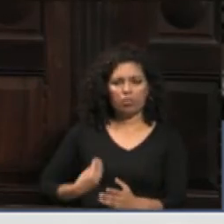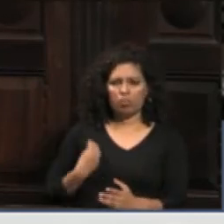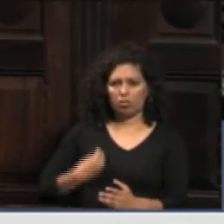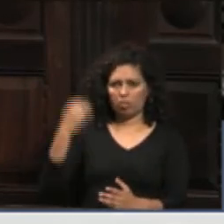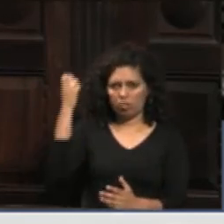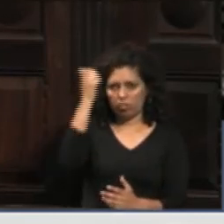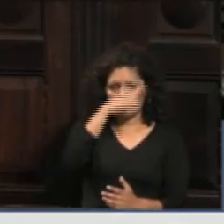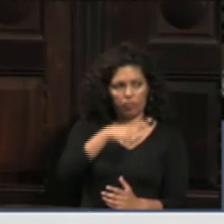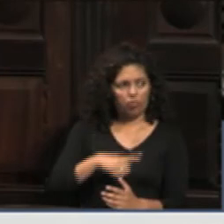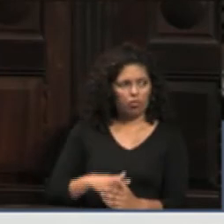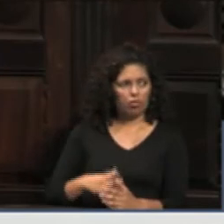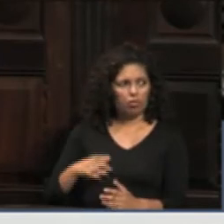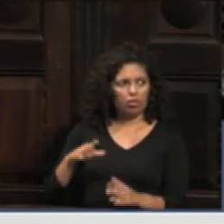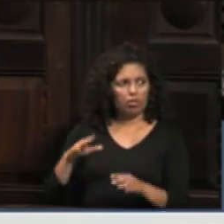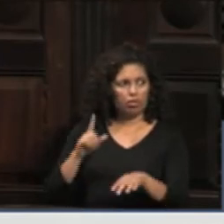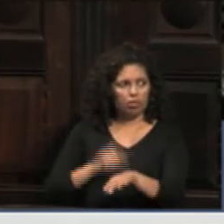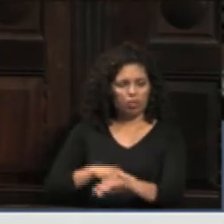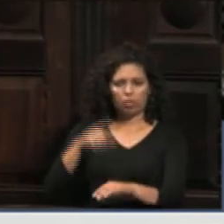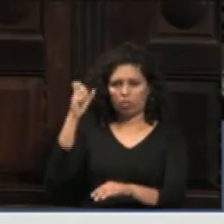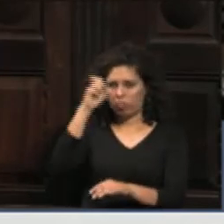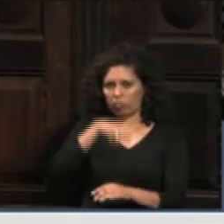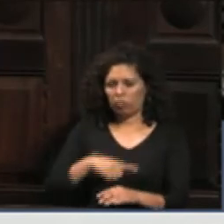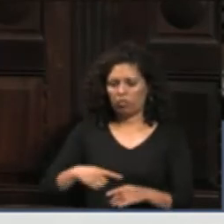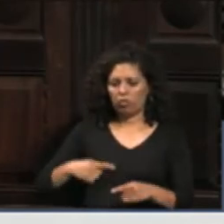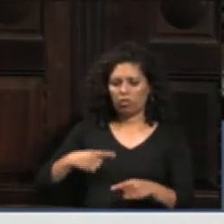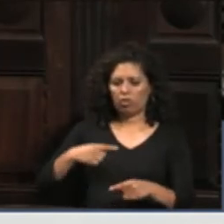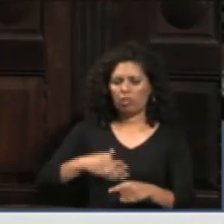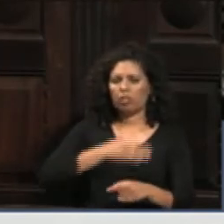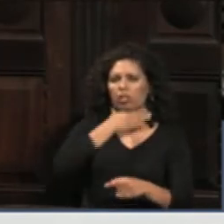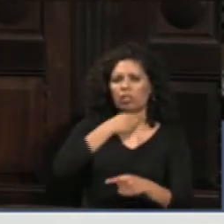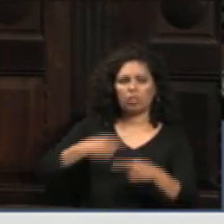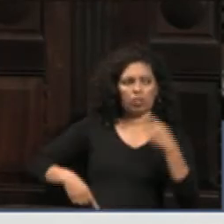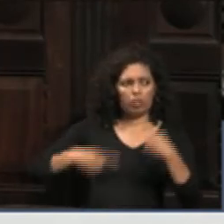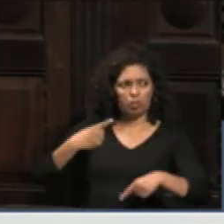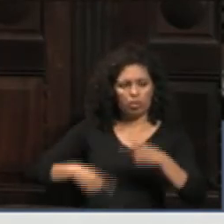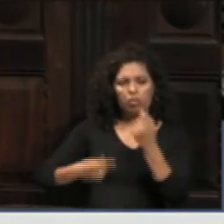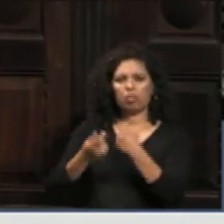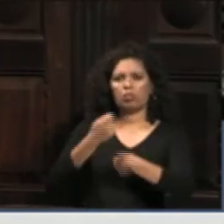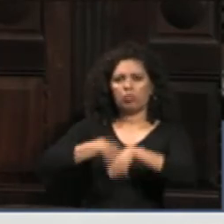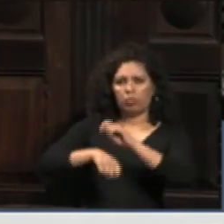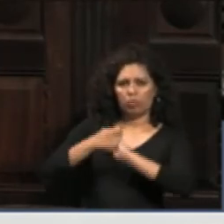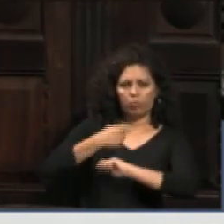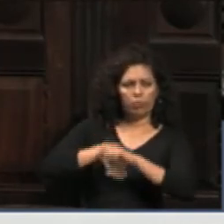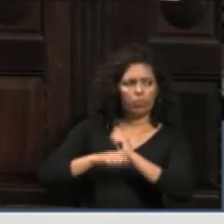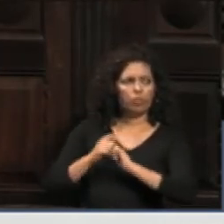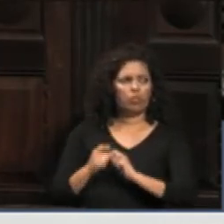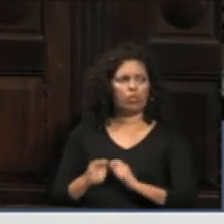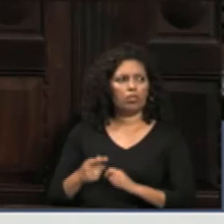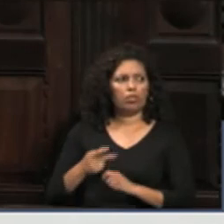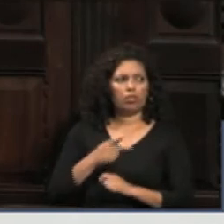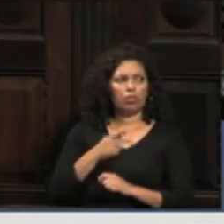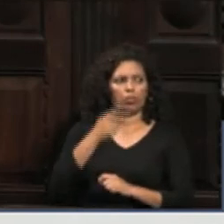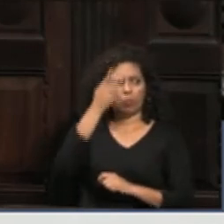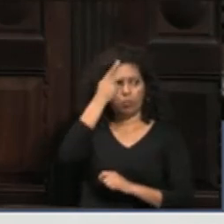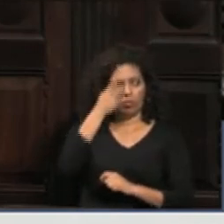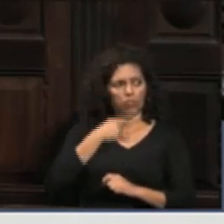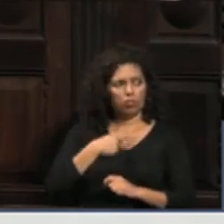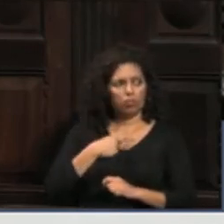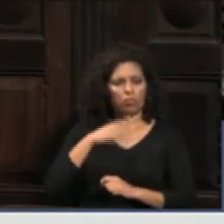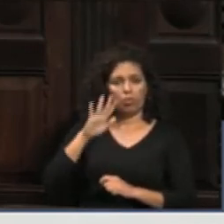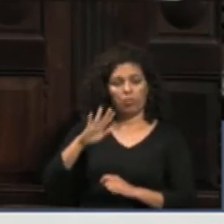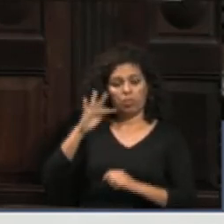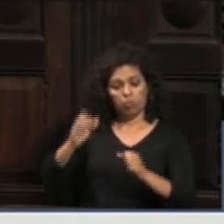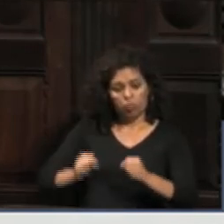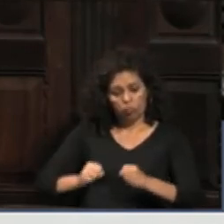difíceis. Realmente é crise política, é crise econômica, é crise social. Mas a superação